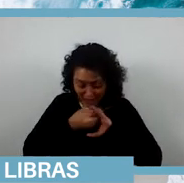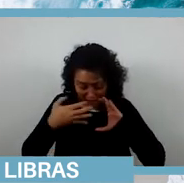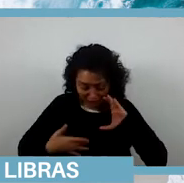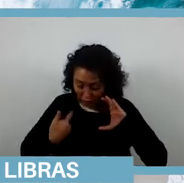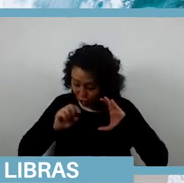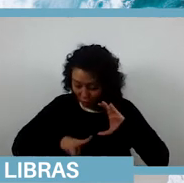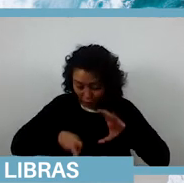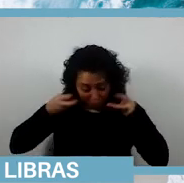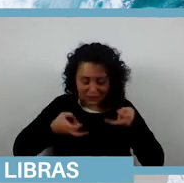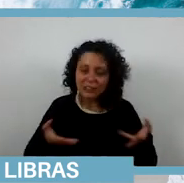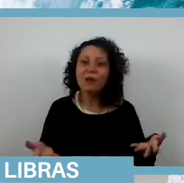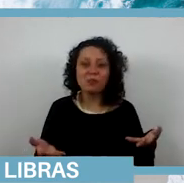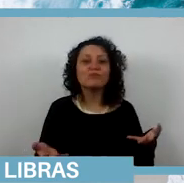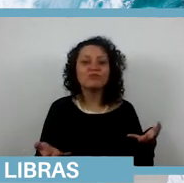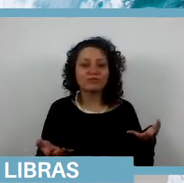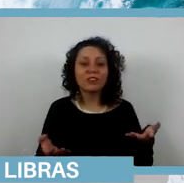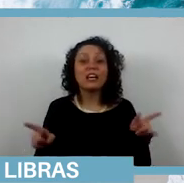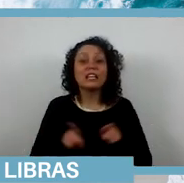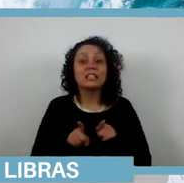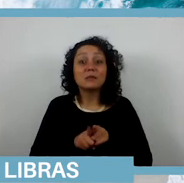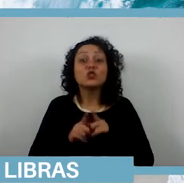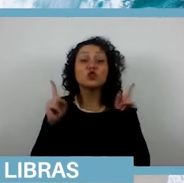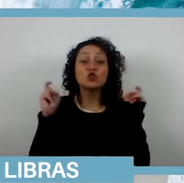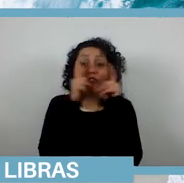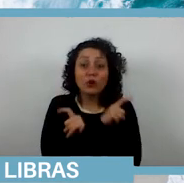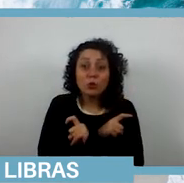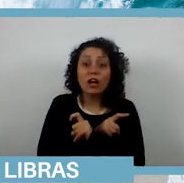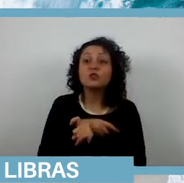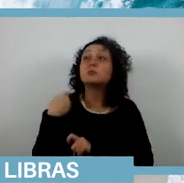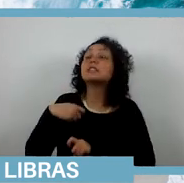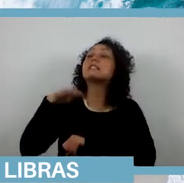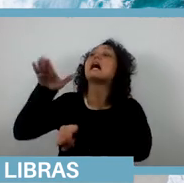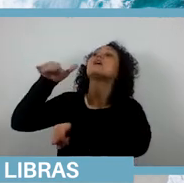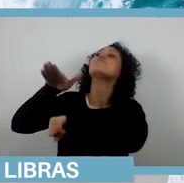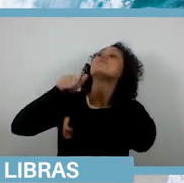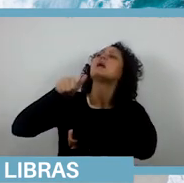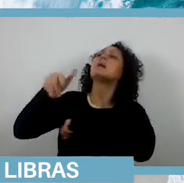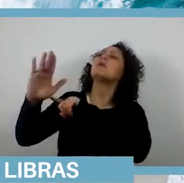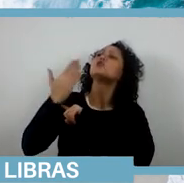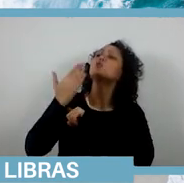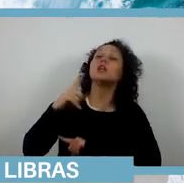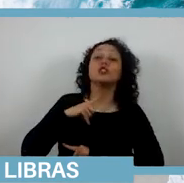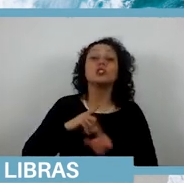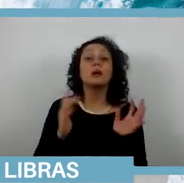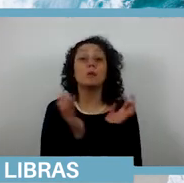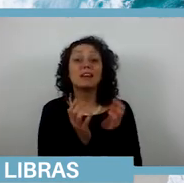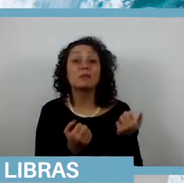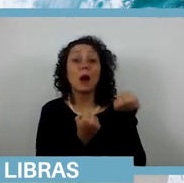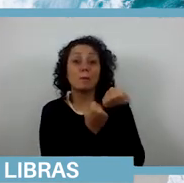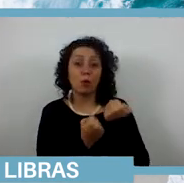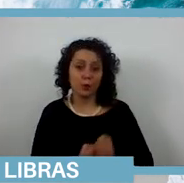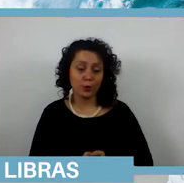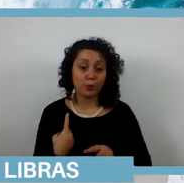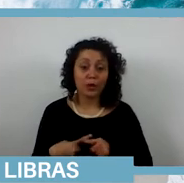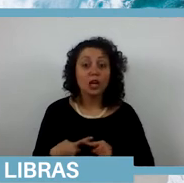muitas vezes a gente tem dificuldade também pedindo ajuda de deformar é uma equipe de apoio né você quando a gente começa a